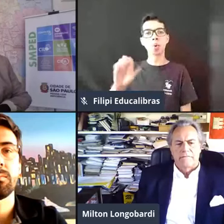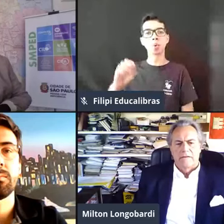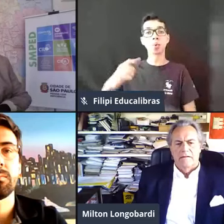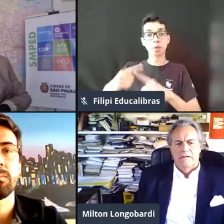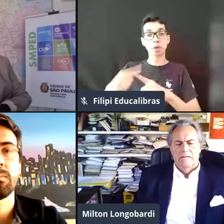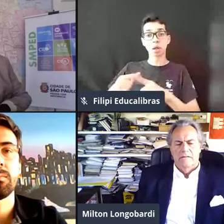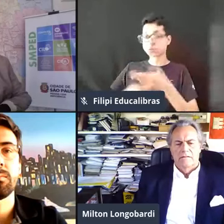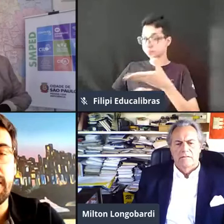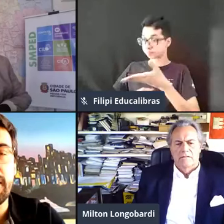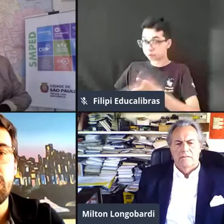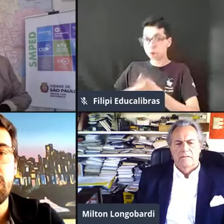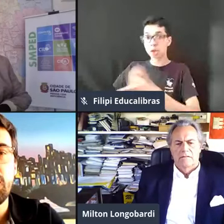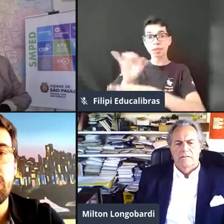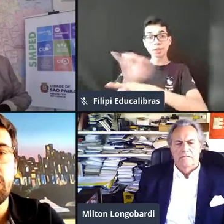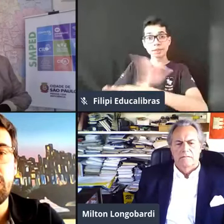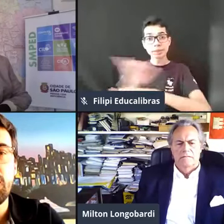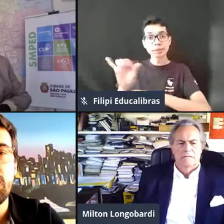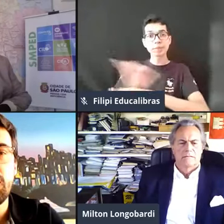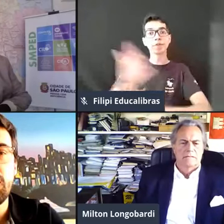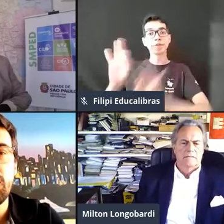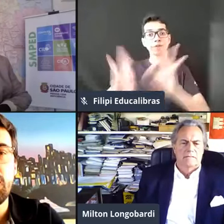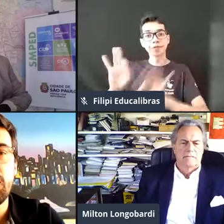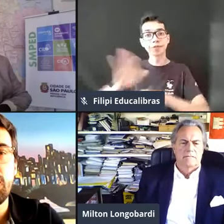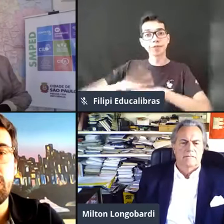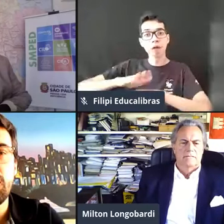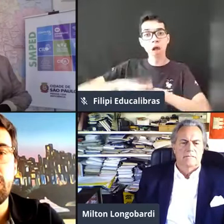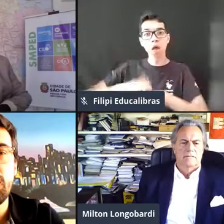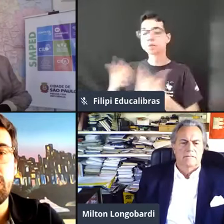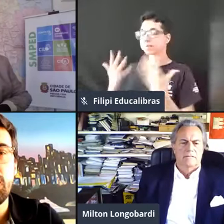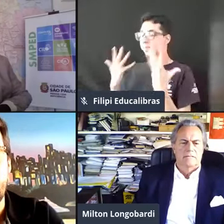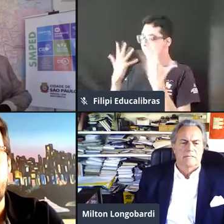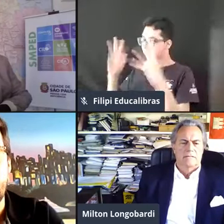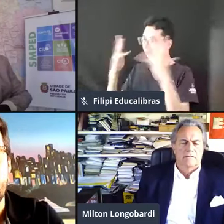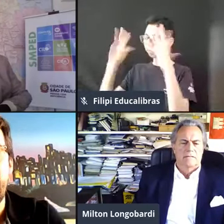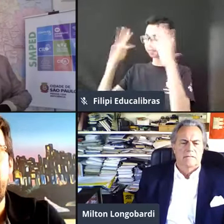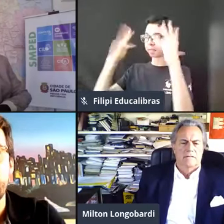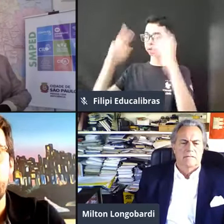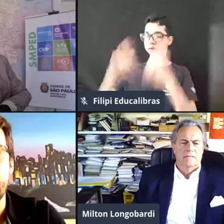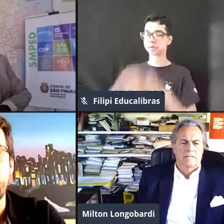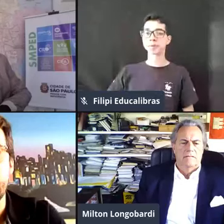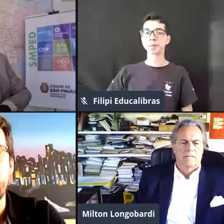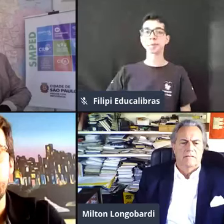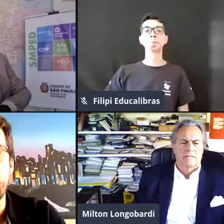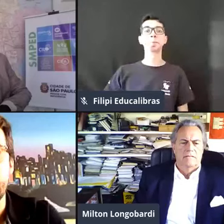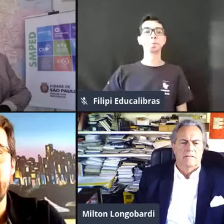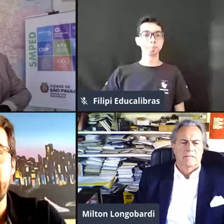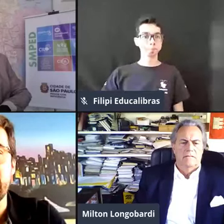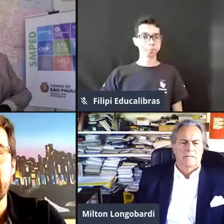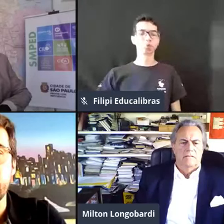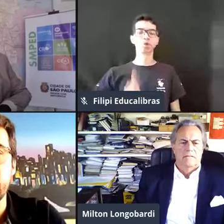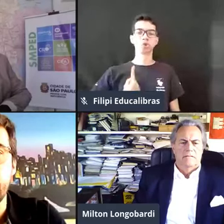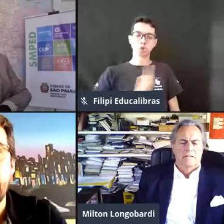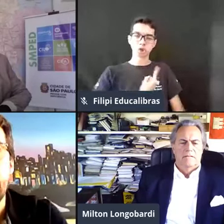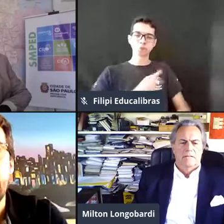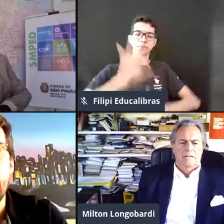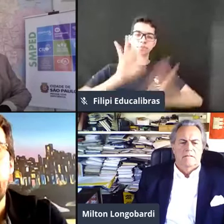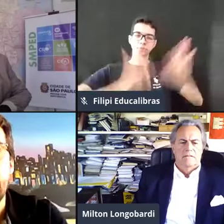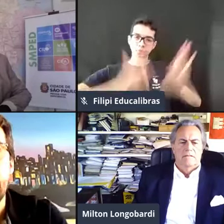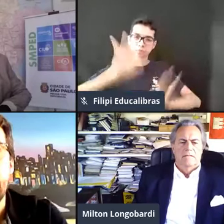Né? Estamos nos organizando. Todos que quiserem fazer parte e conversar sobre